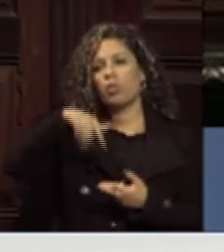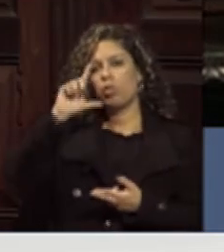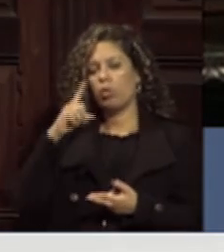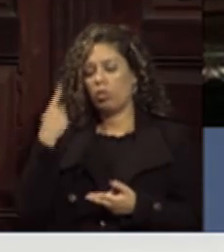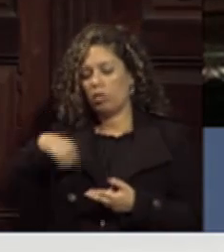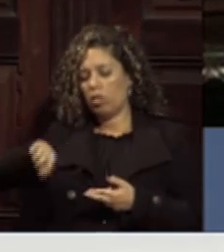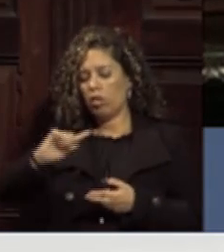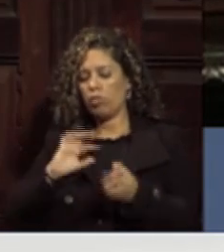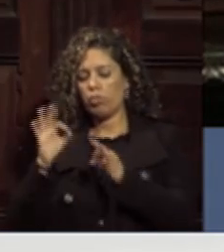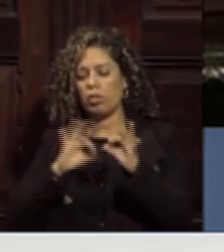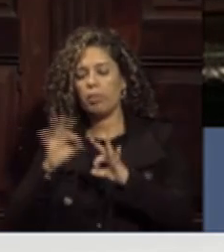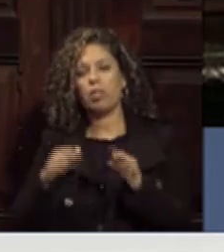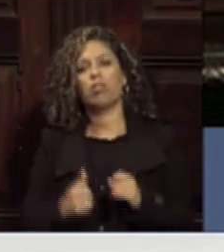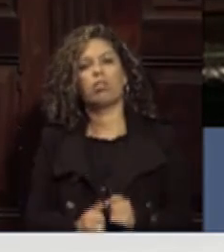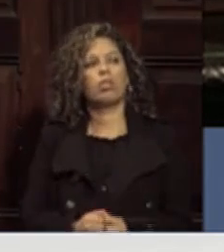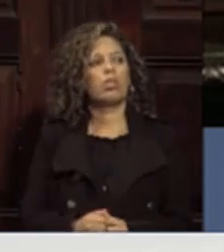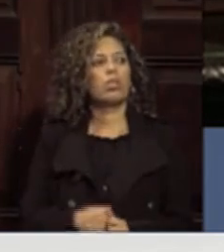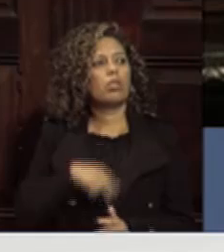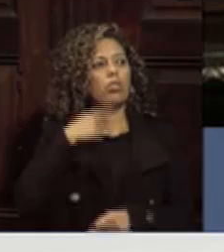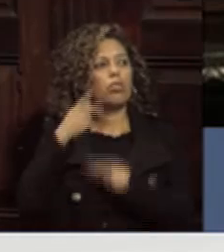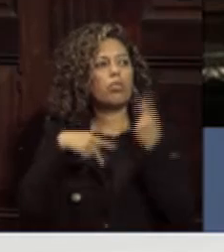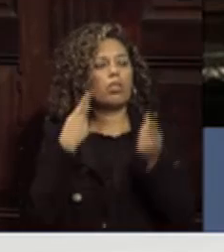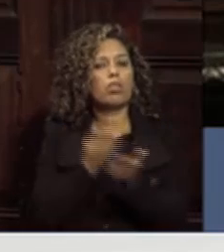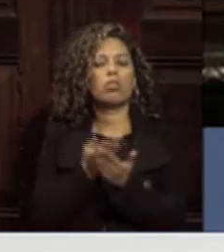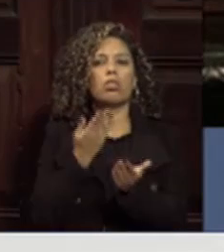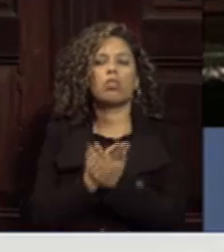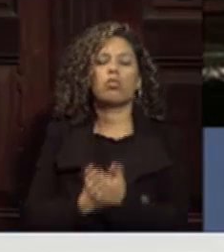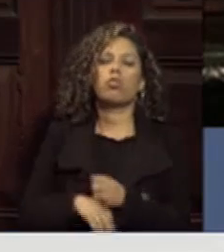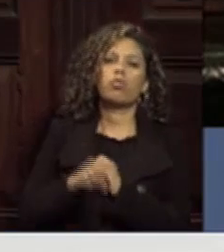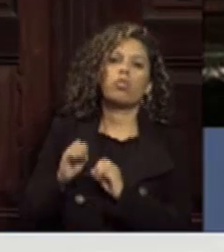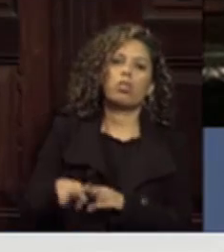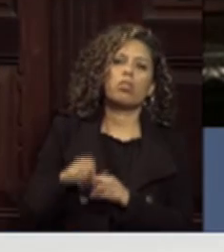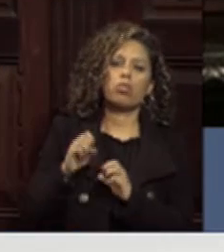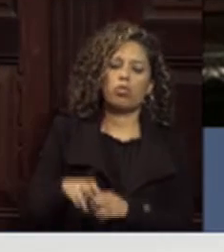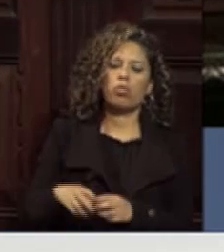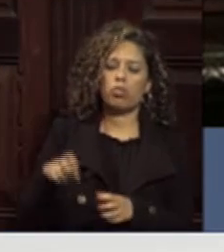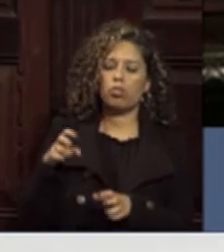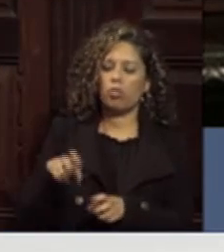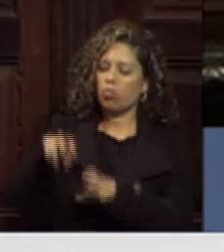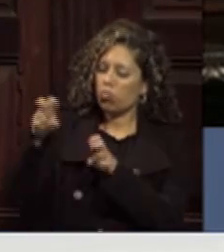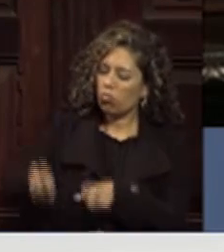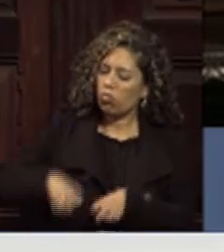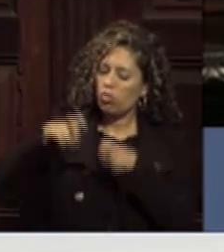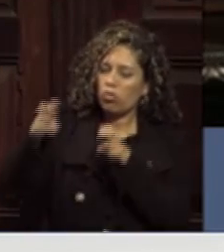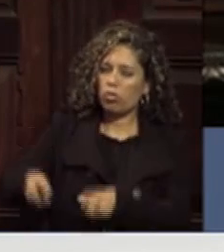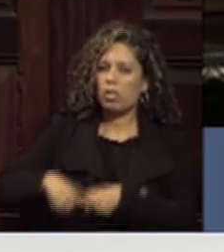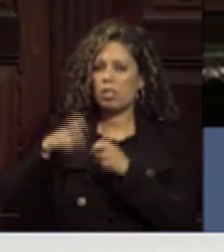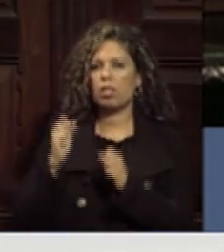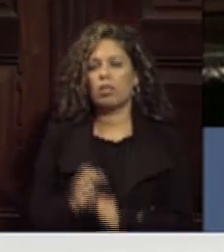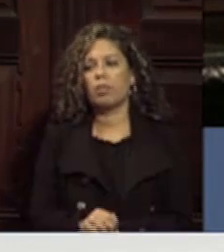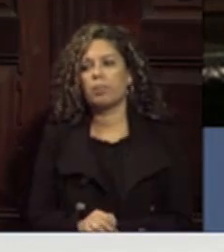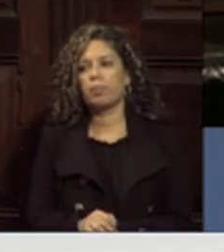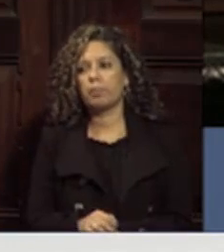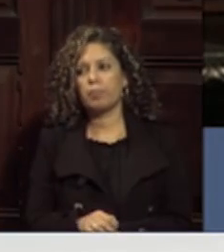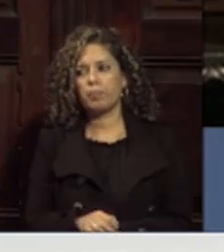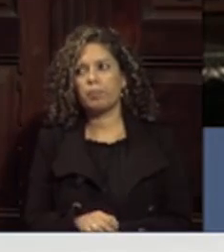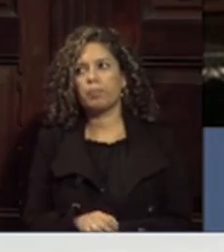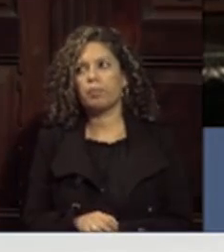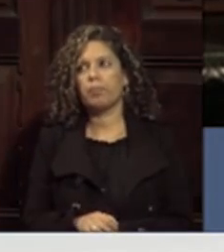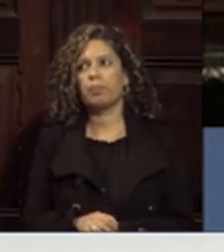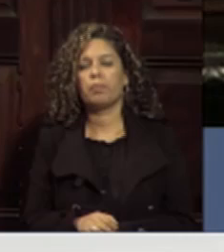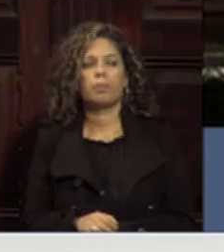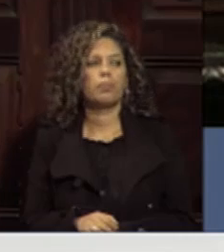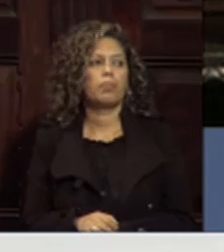manhã sobre a situação das escolas agrícolas no nosso sistema estadual de educação. O que,